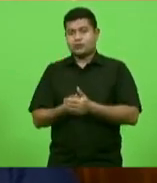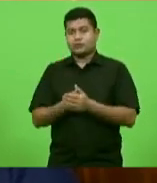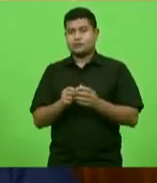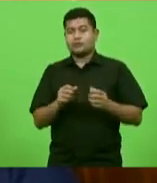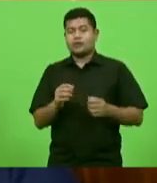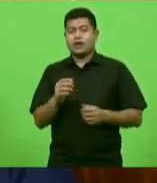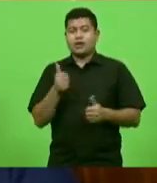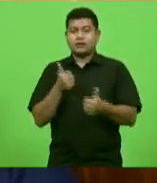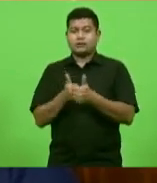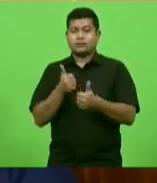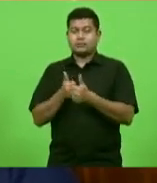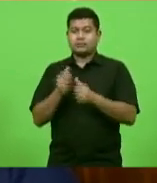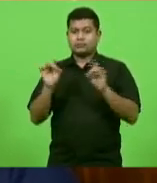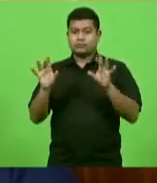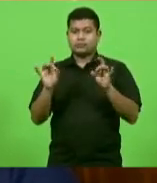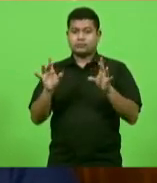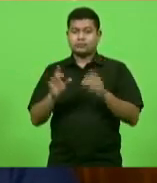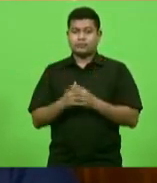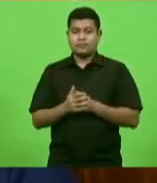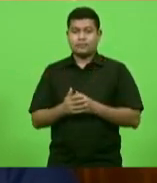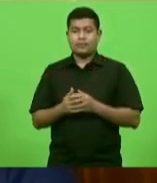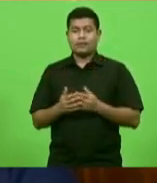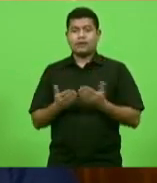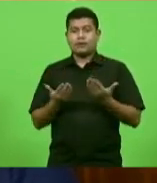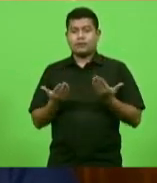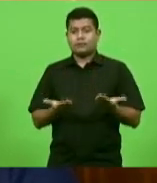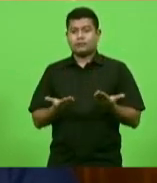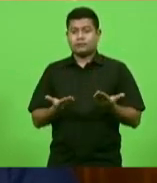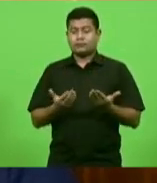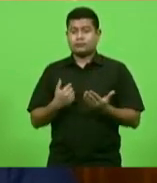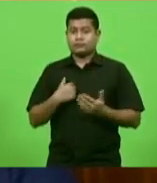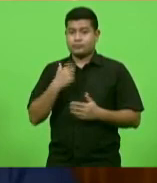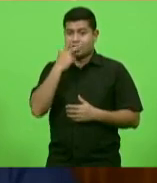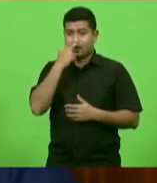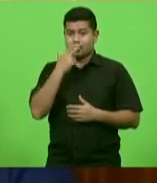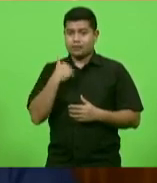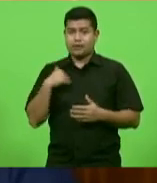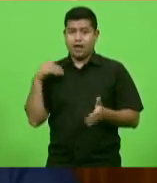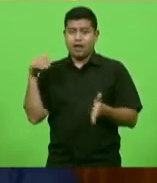forma, apesar do inquérito aparentemente inocentar o governador,